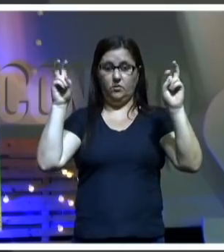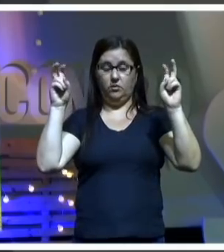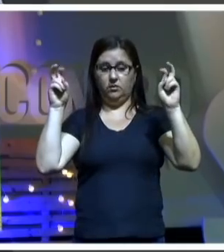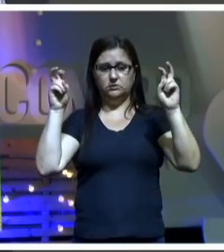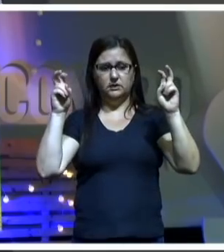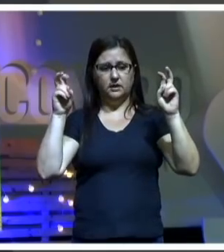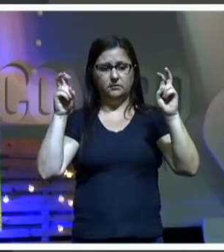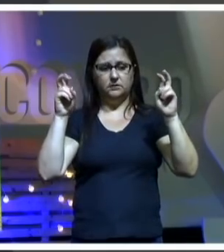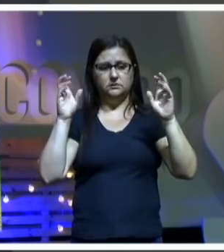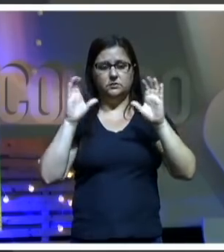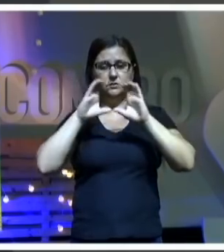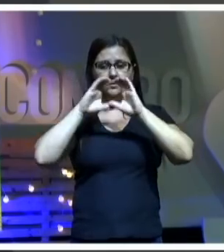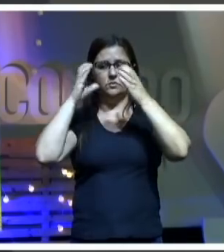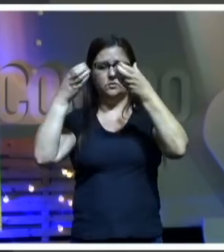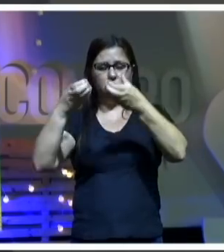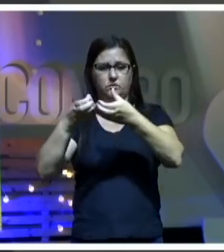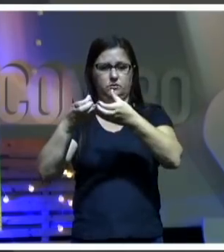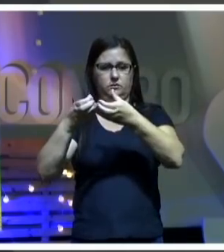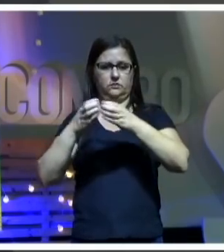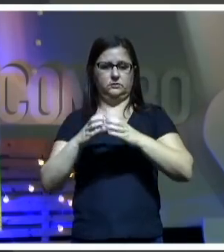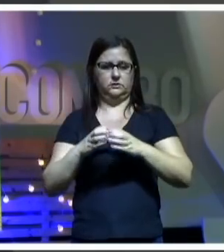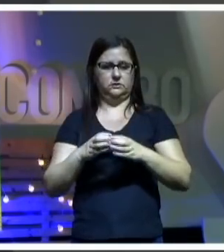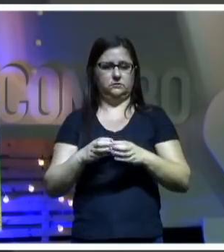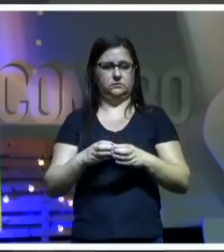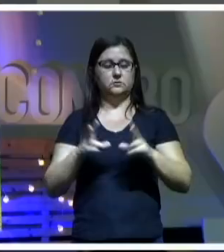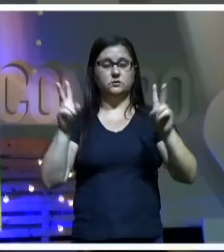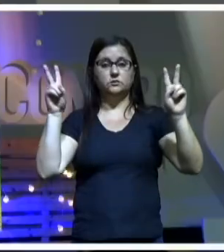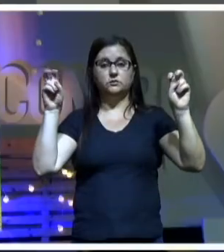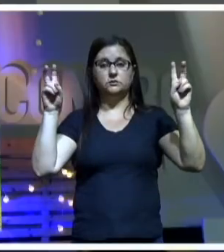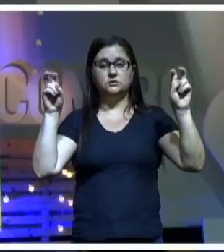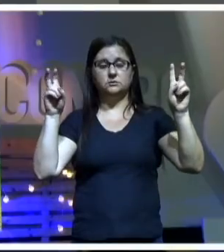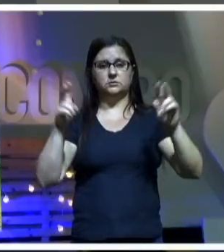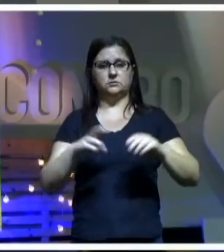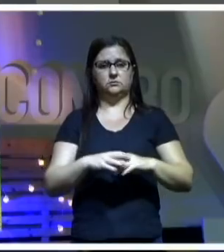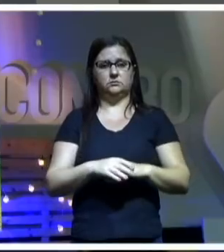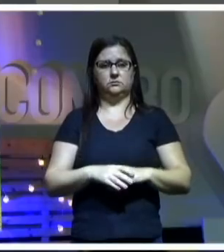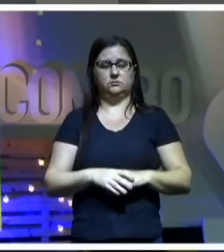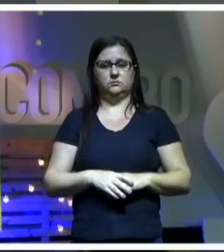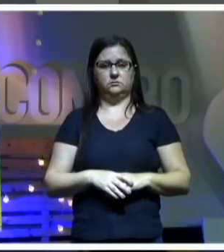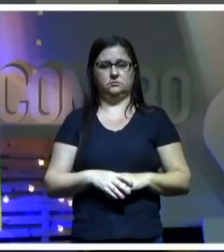você pode falar pra mim o que é